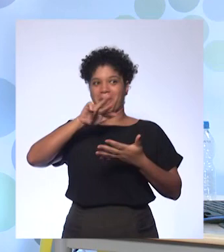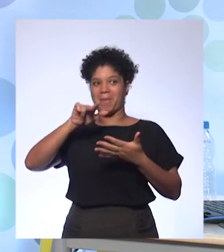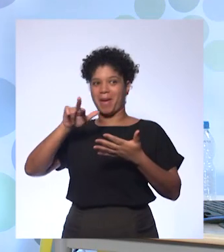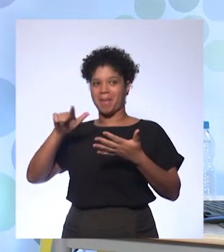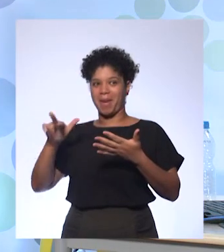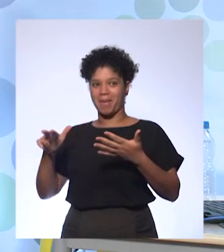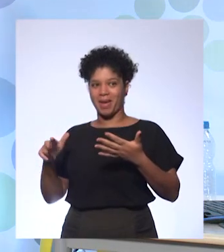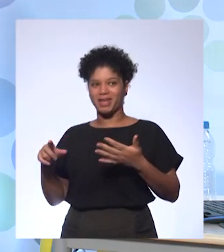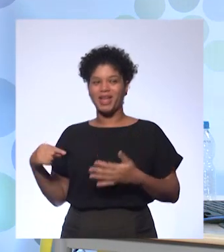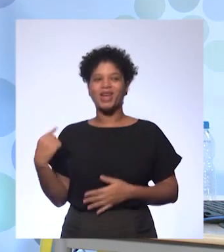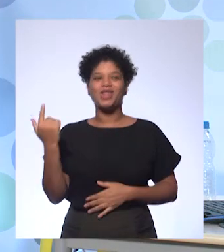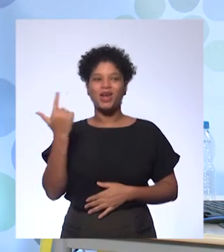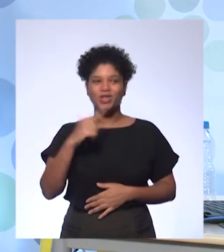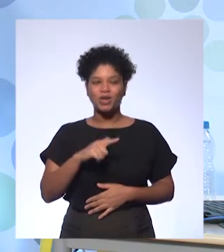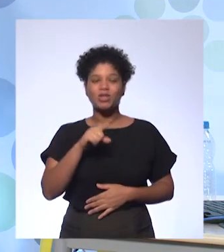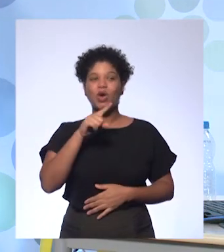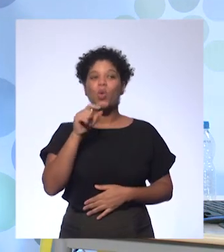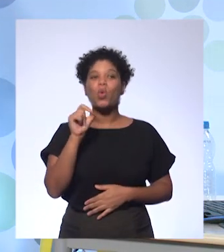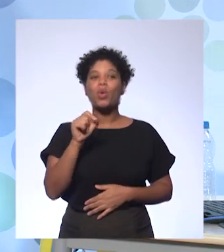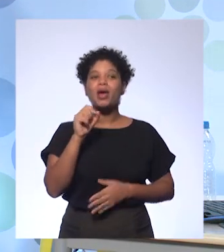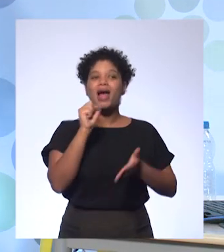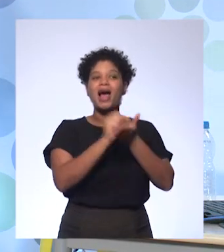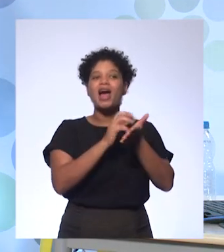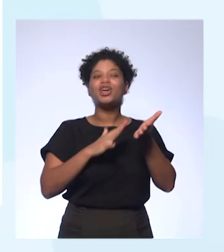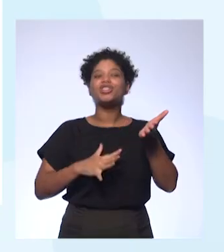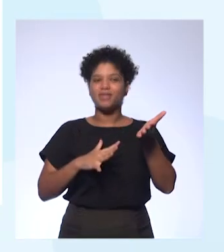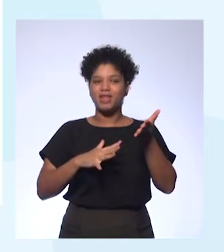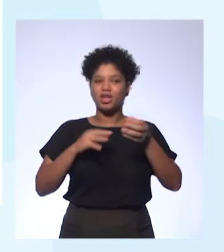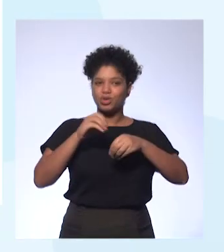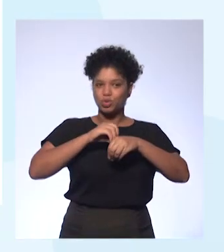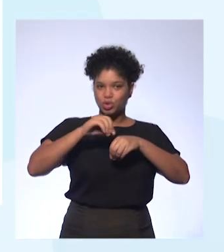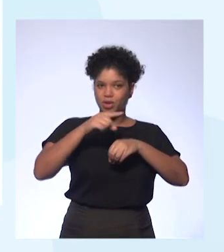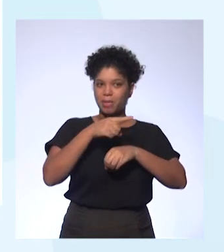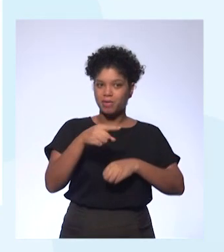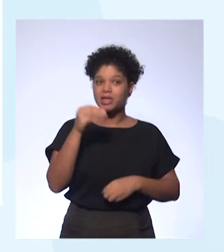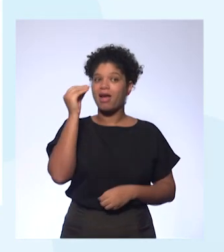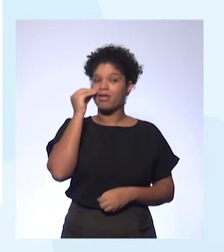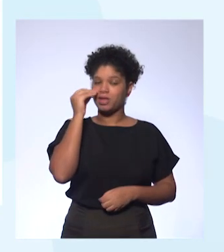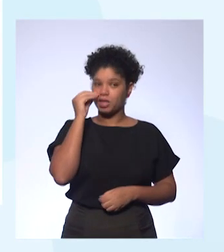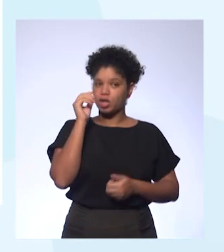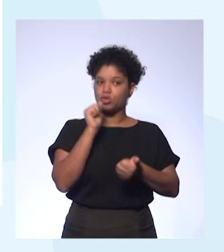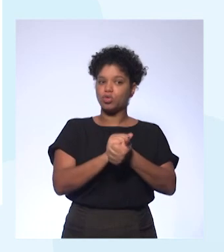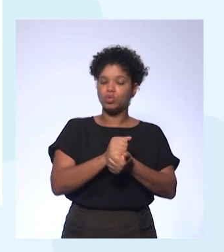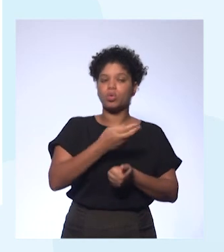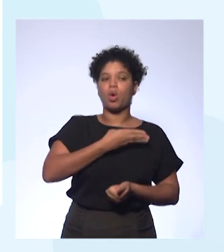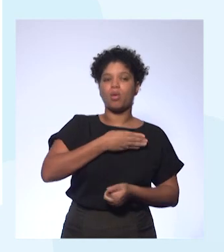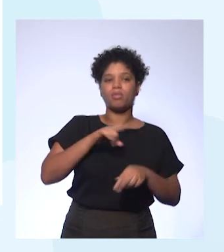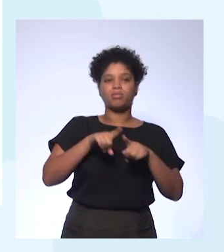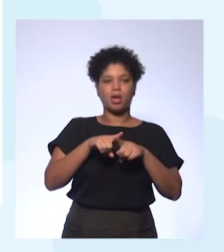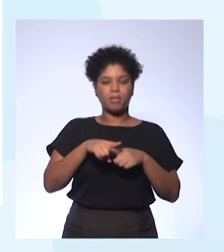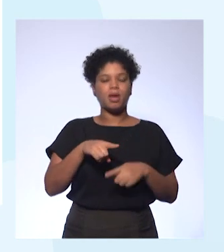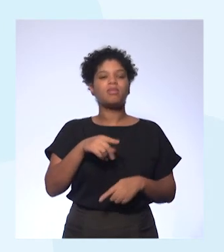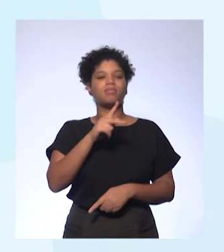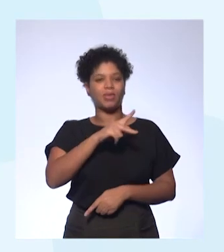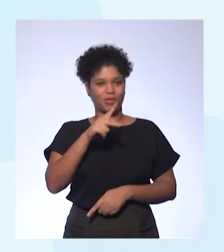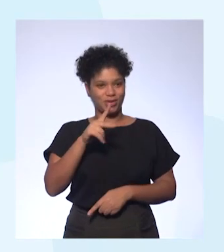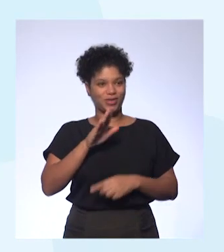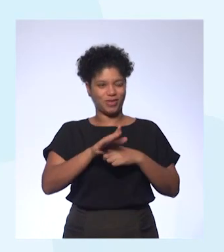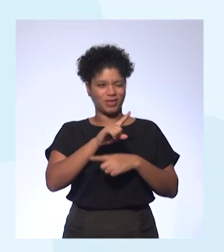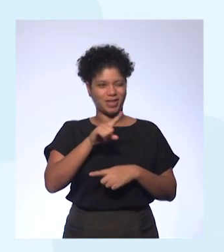conseguiu. Fica aí para vocês uma sugestão de atividade para vocês fazerem com os colegas e com os professores aí,